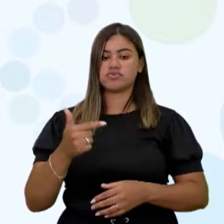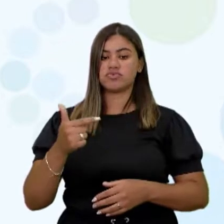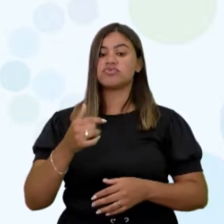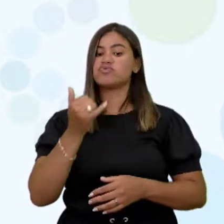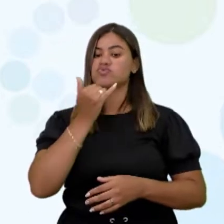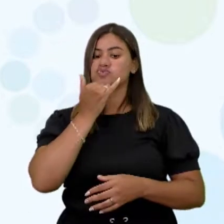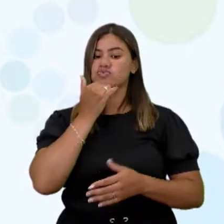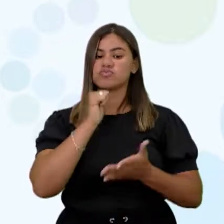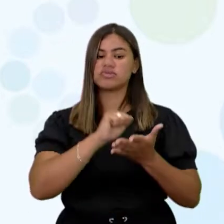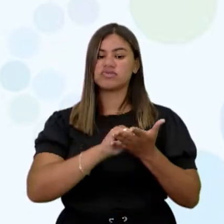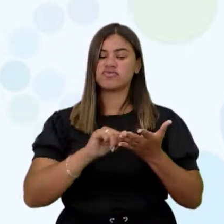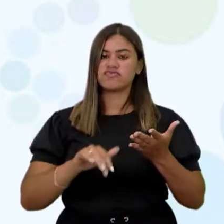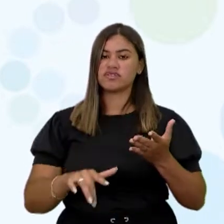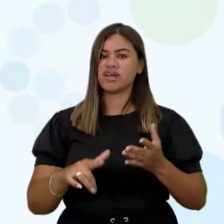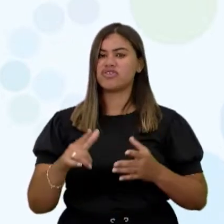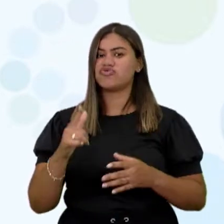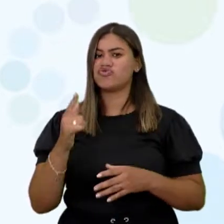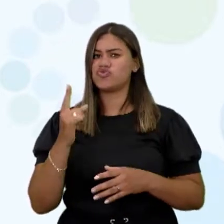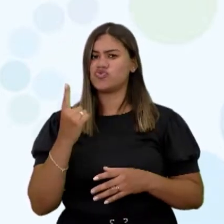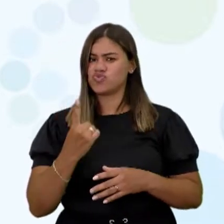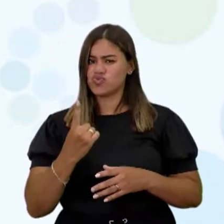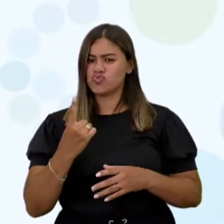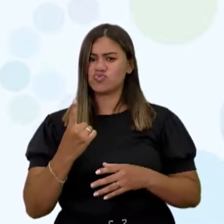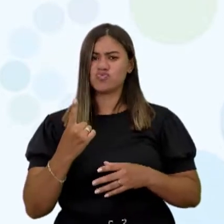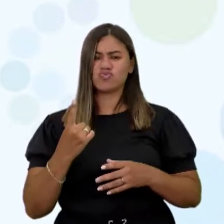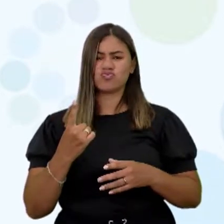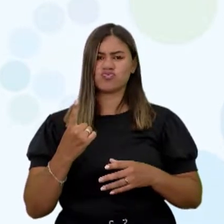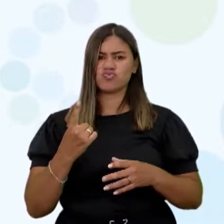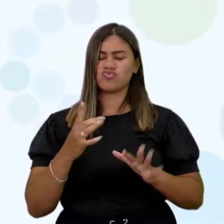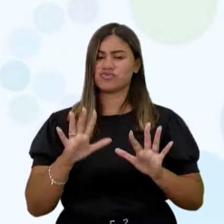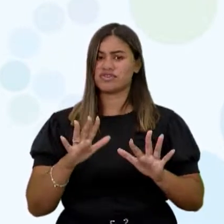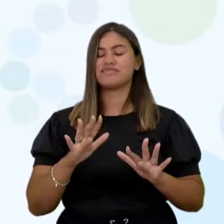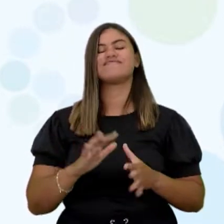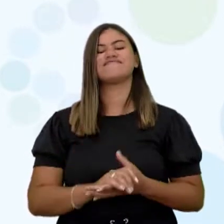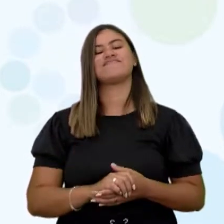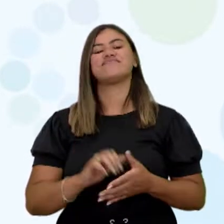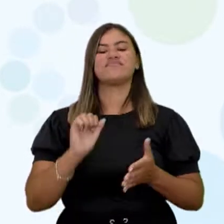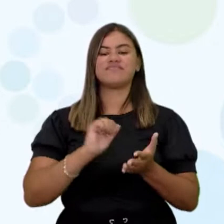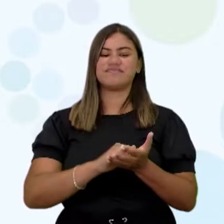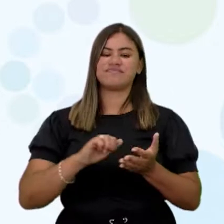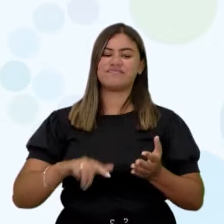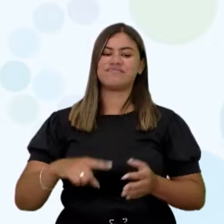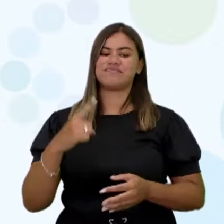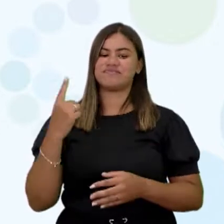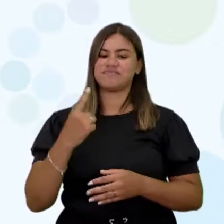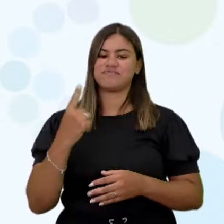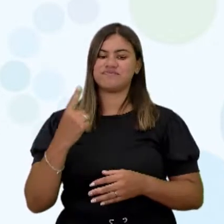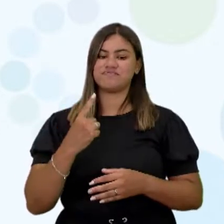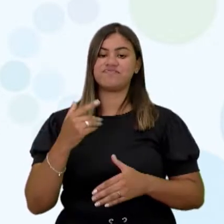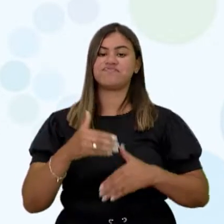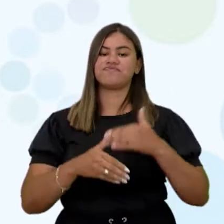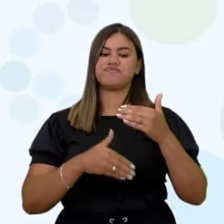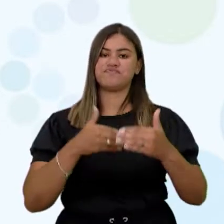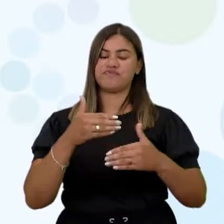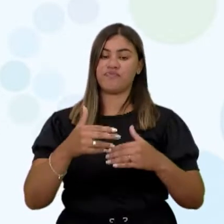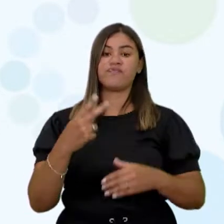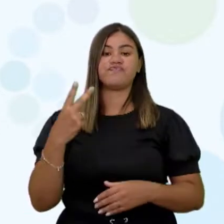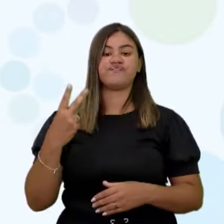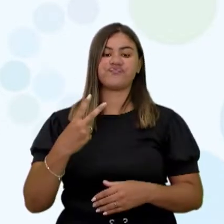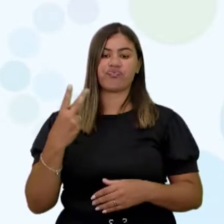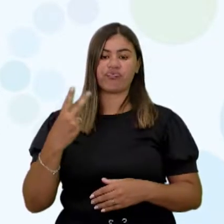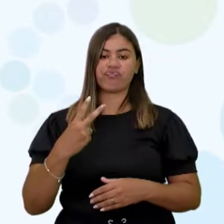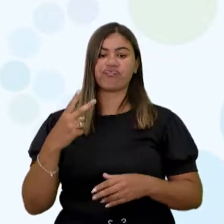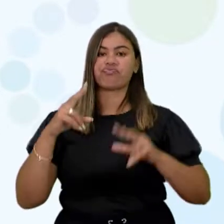tem alguma coisa muito equivocada aí. Ainda é atividade 1. Nossa, vamos lá. Atividade 1, desenvolvimento 2,